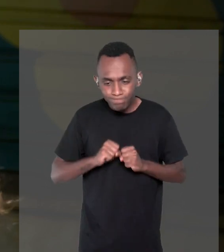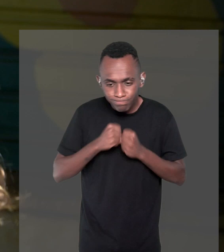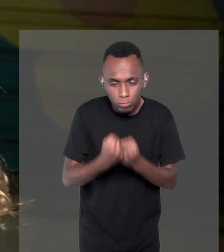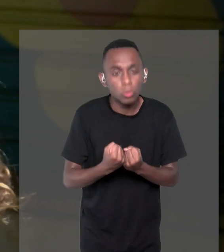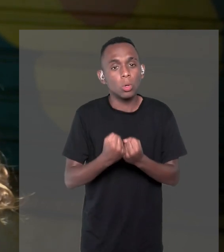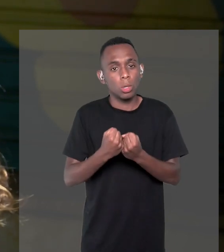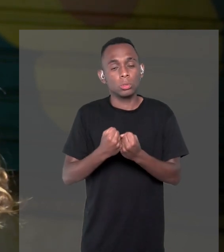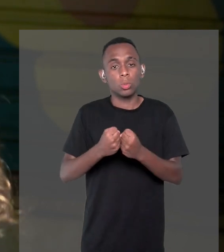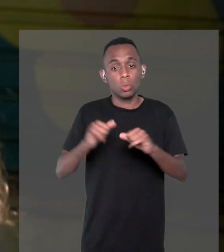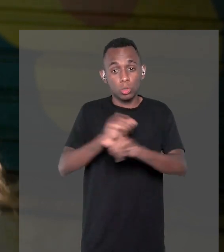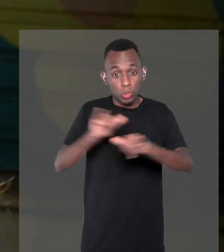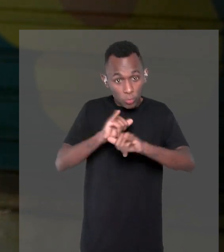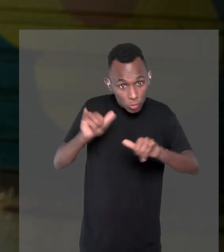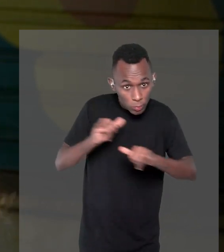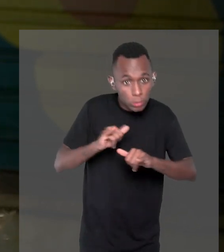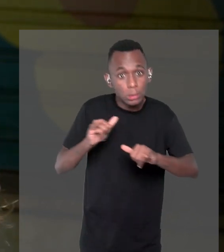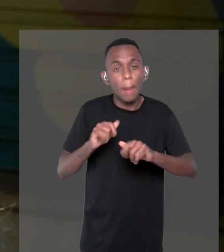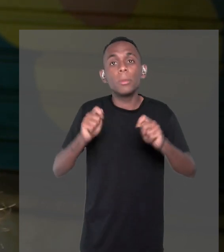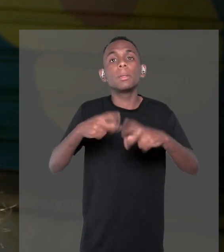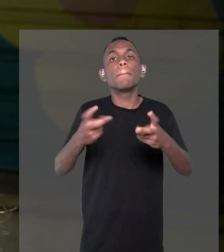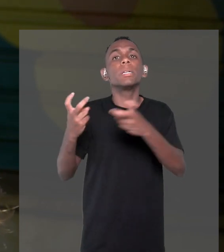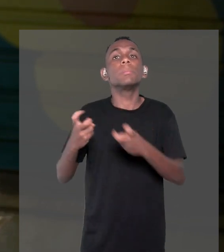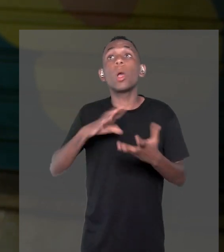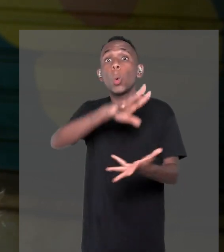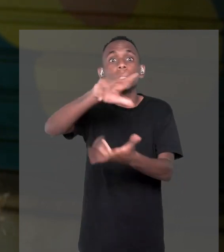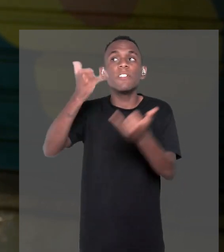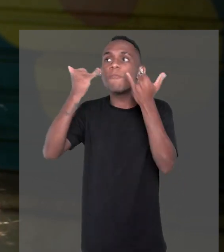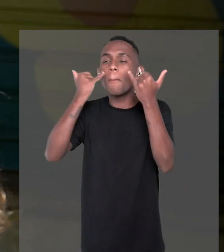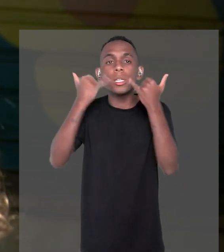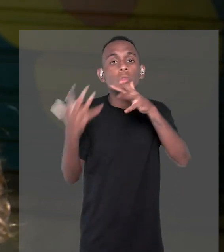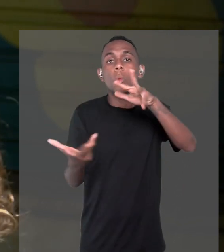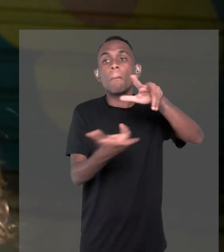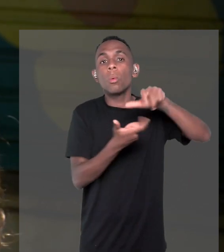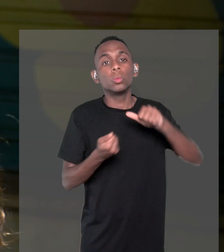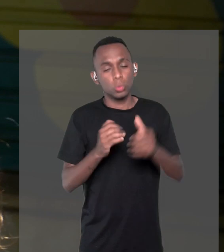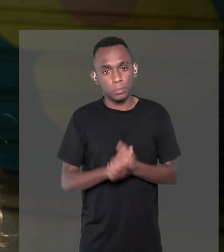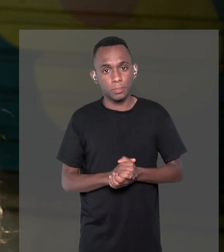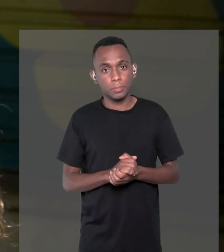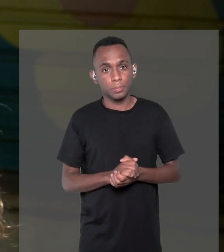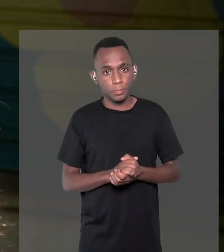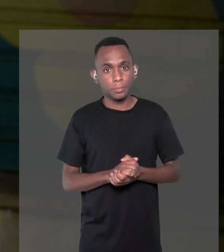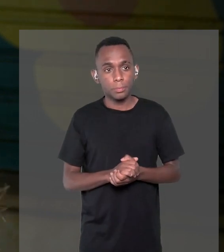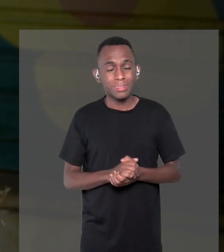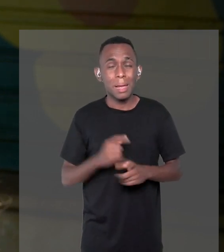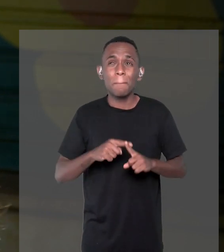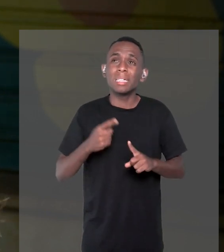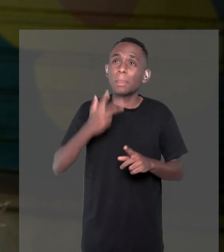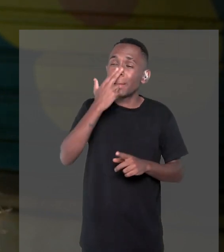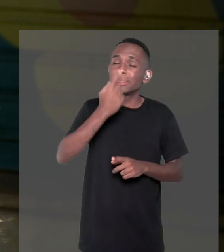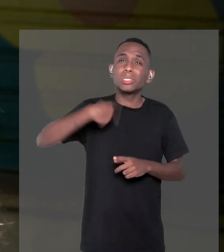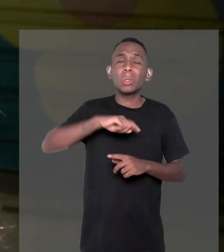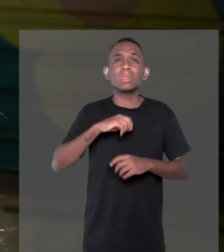esse combinado. Que mundo que a gente quer? Né? Onde que a gente quer viver, que Carmen disse, esses pactos que a gente